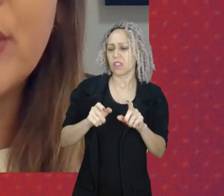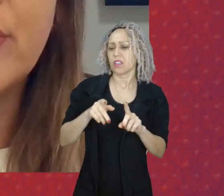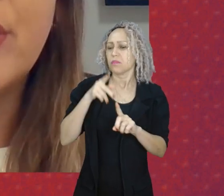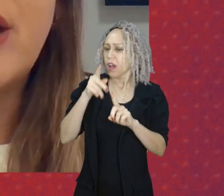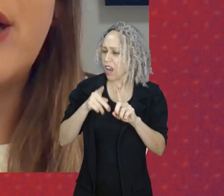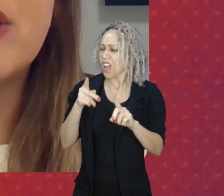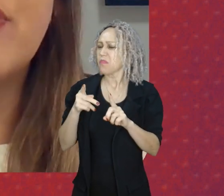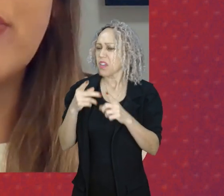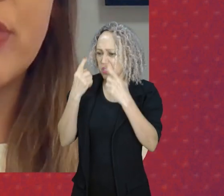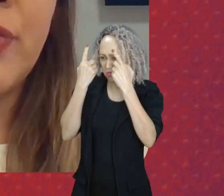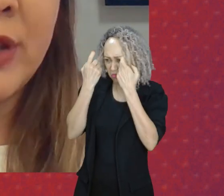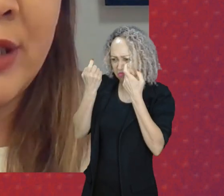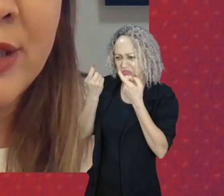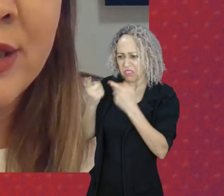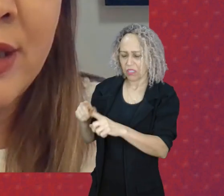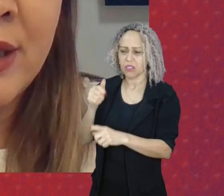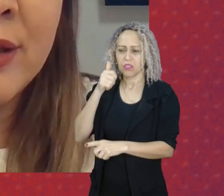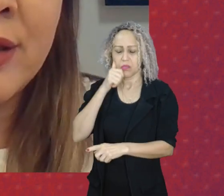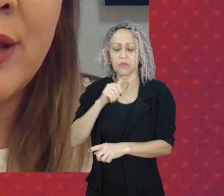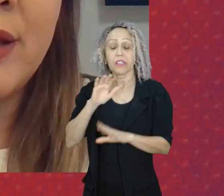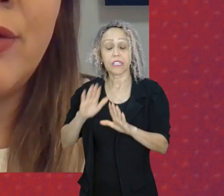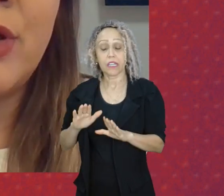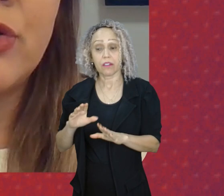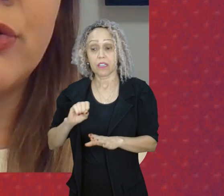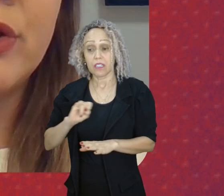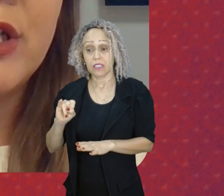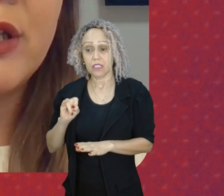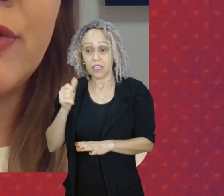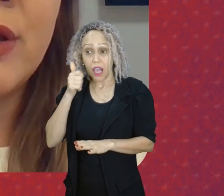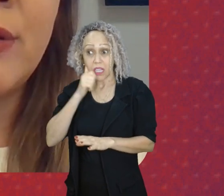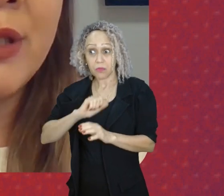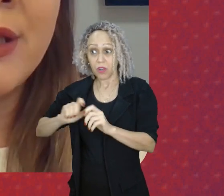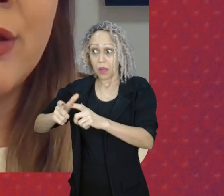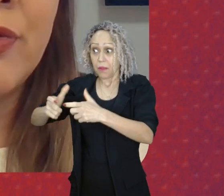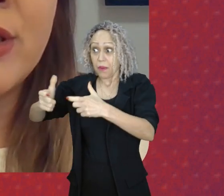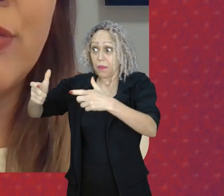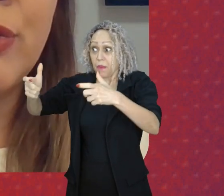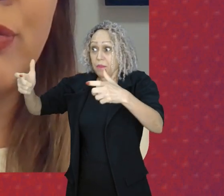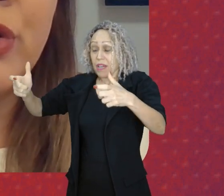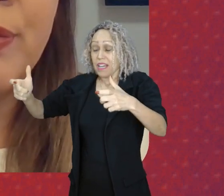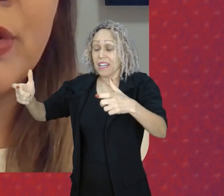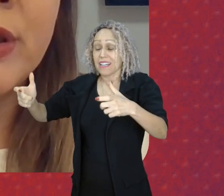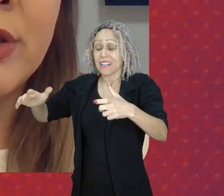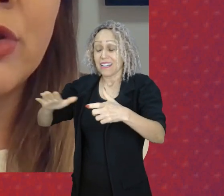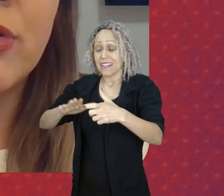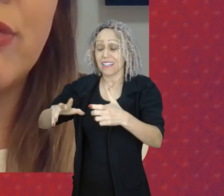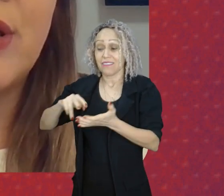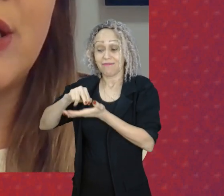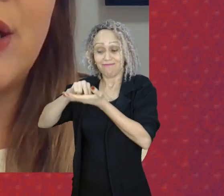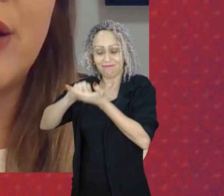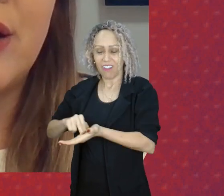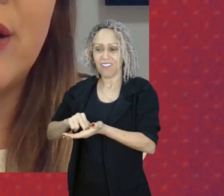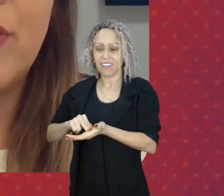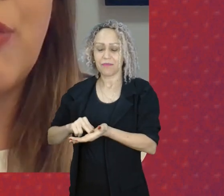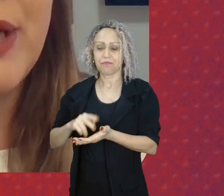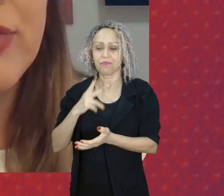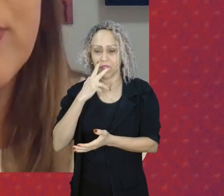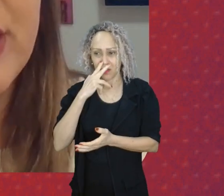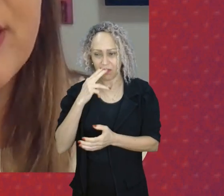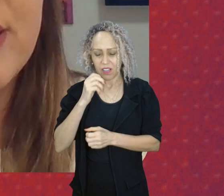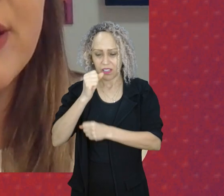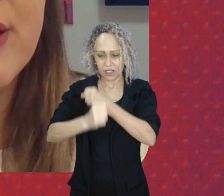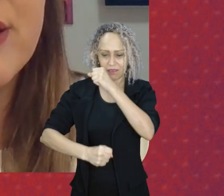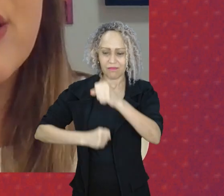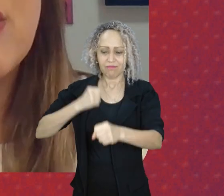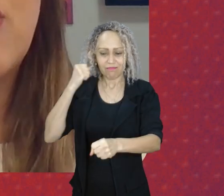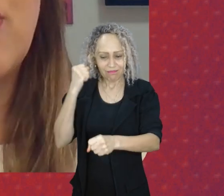maior número, elas vão se fortalecer, né? Eu acho que esse ano vai ser um ano muito importante com o aumento